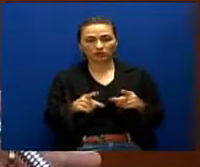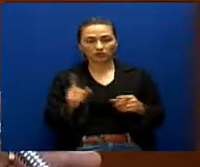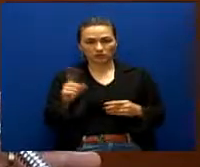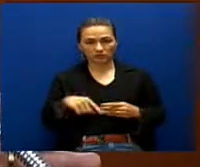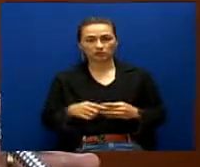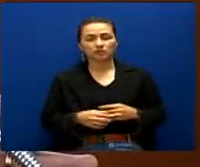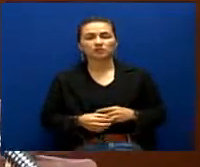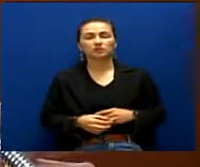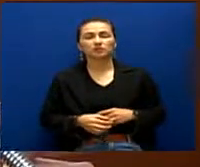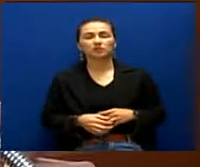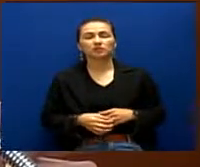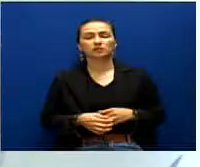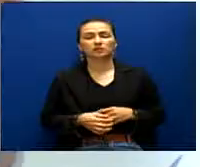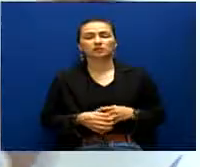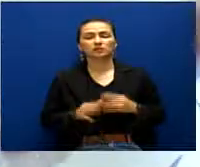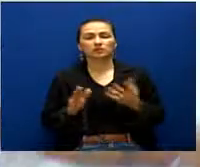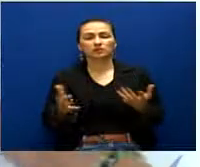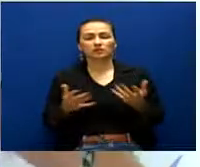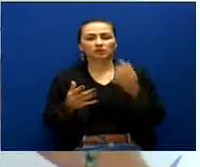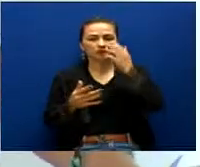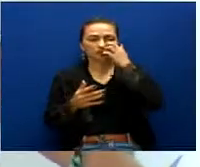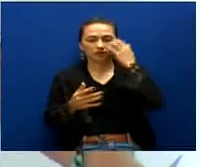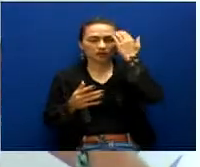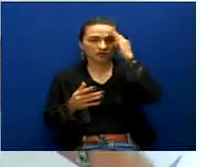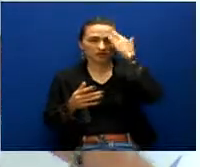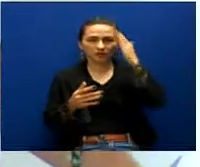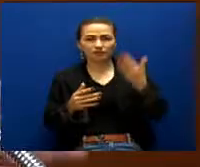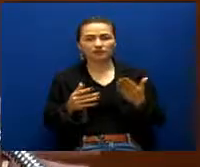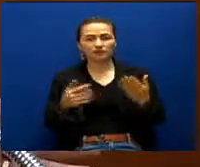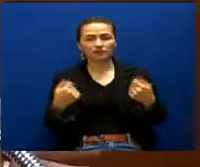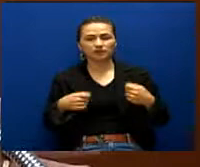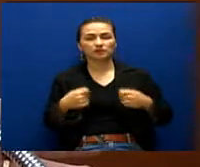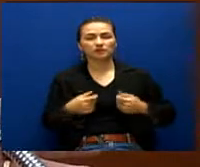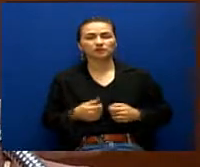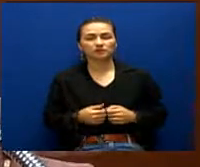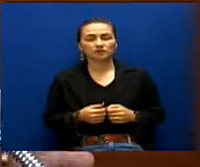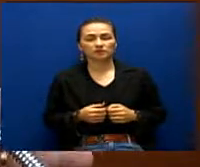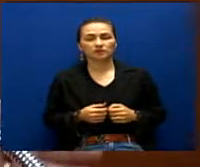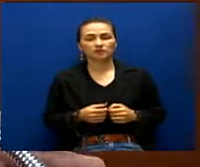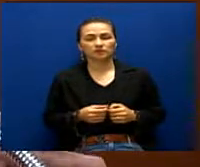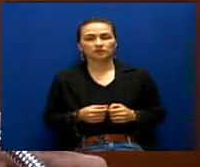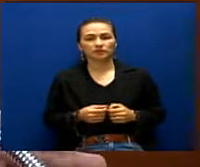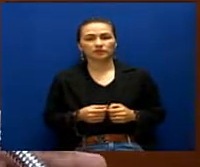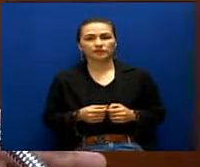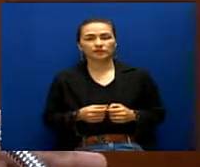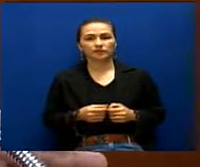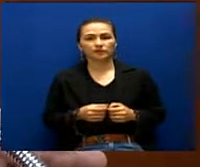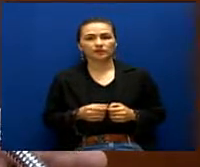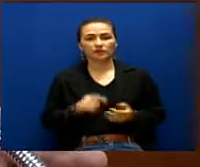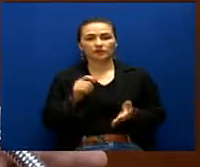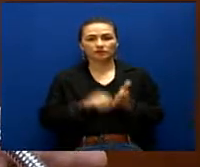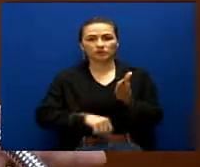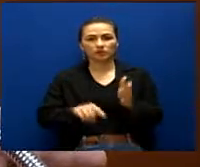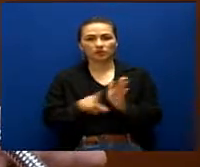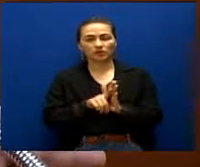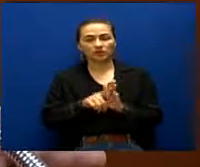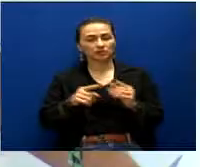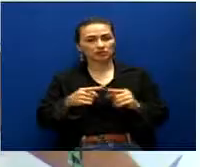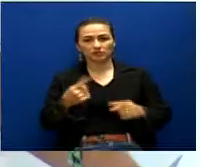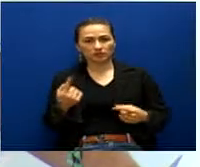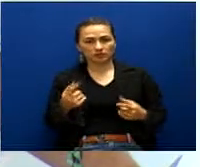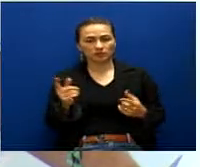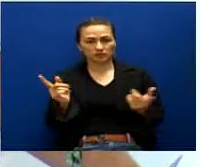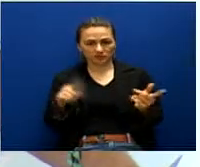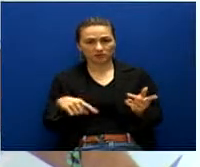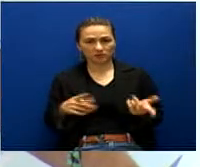Só para entender uma coisa... A 1, 2 e a 5 voto é não, então? Já está rejeitada?